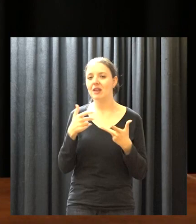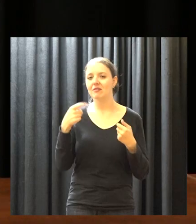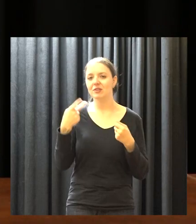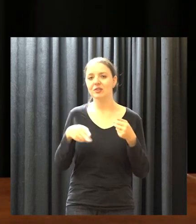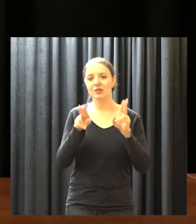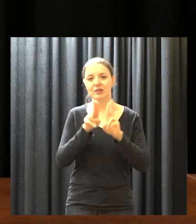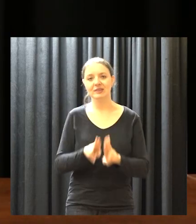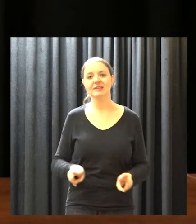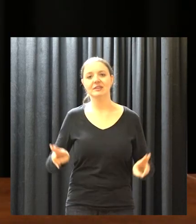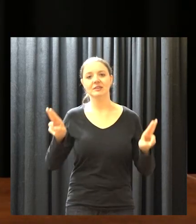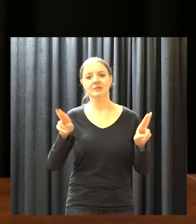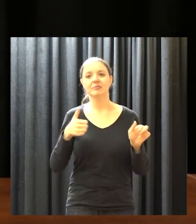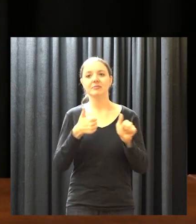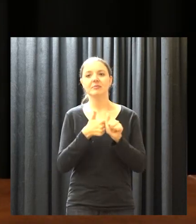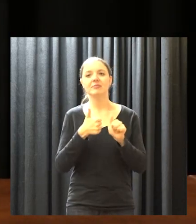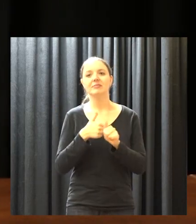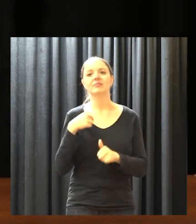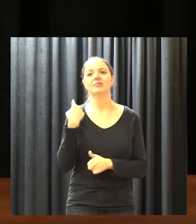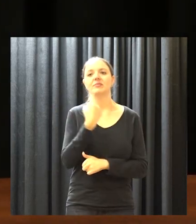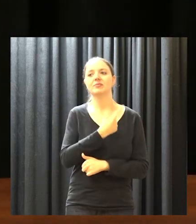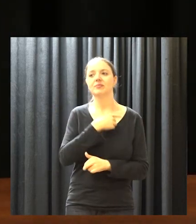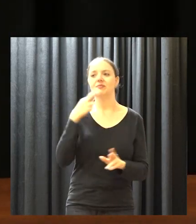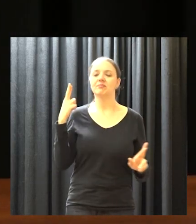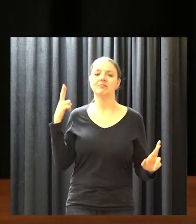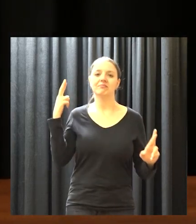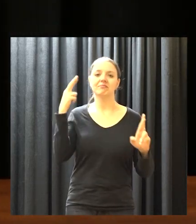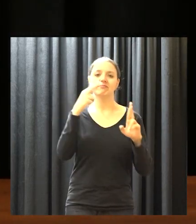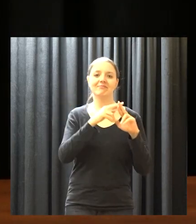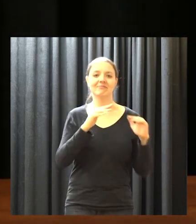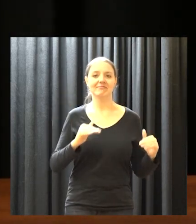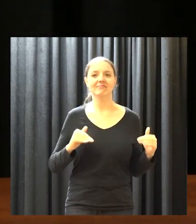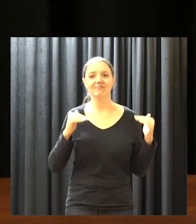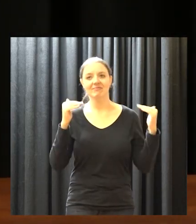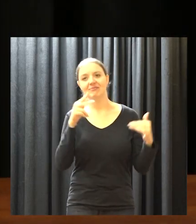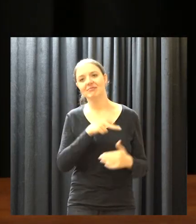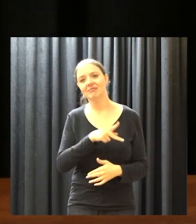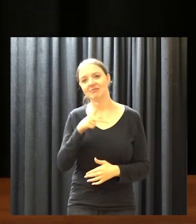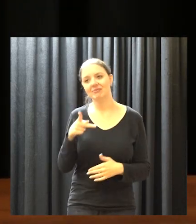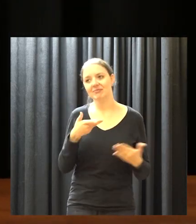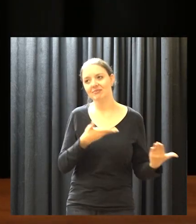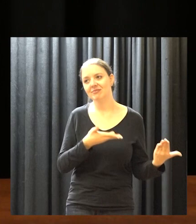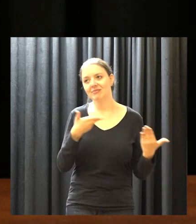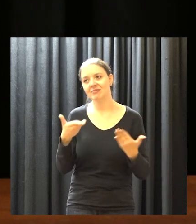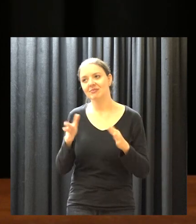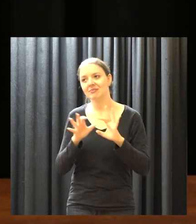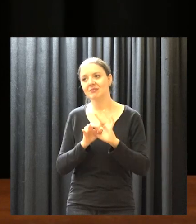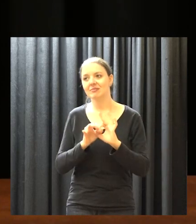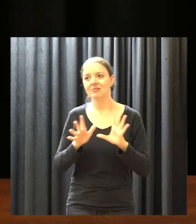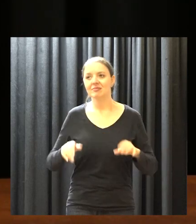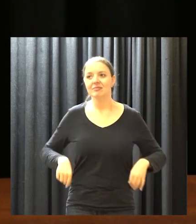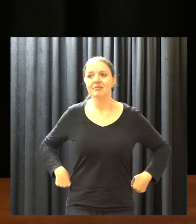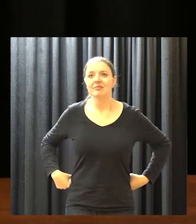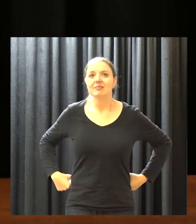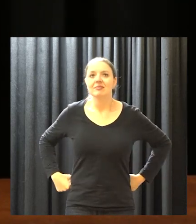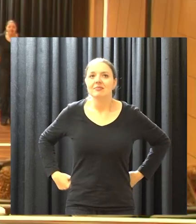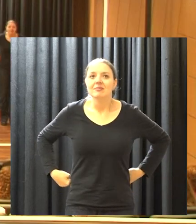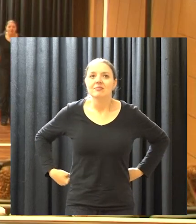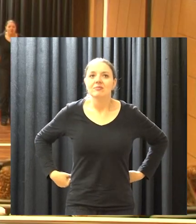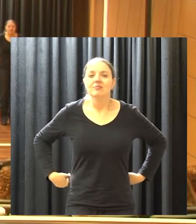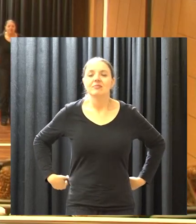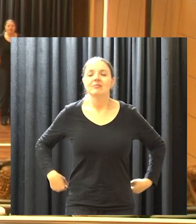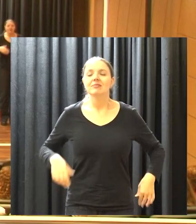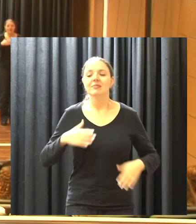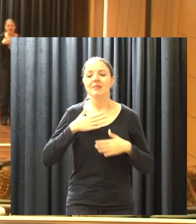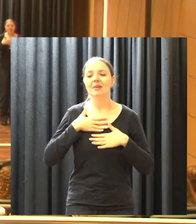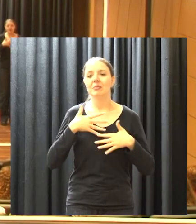UFSC, está pertinho de nós, é uma grande referência. Então, professora Marivete, fica à vontade. É uma honra dividir